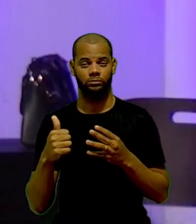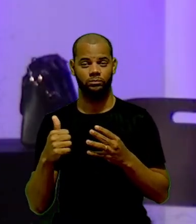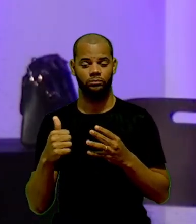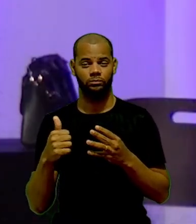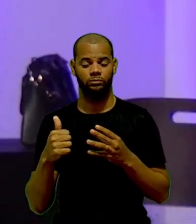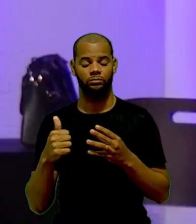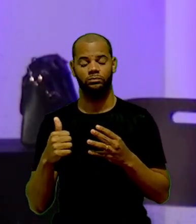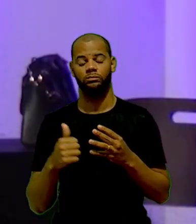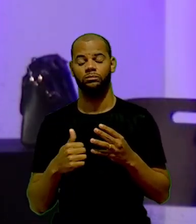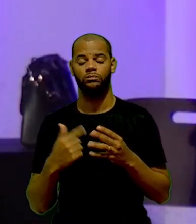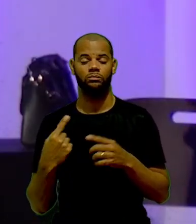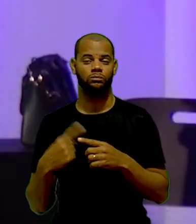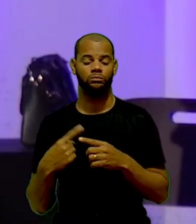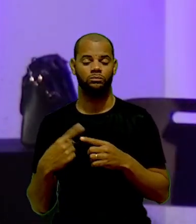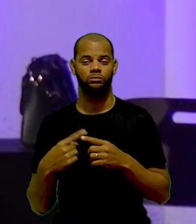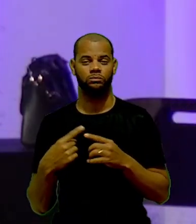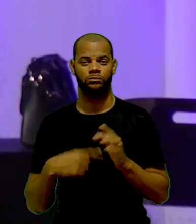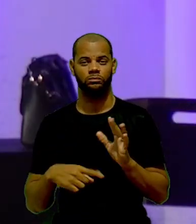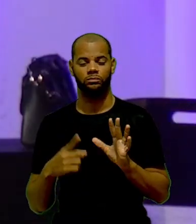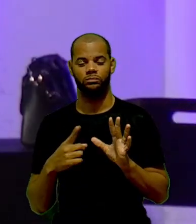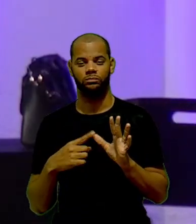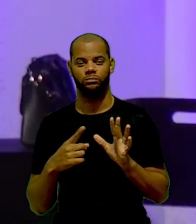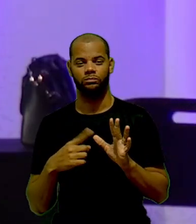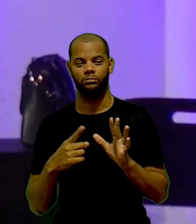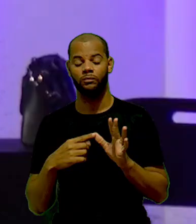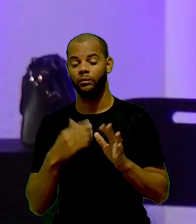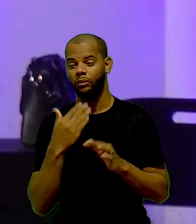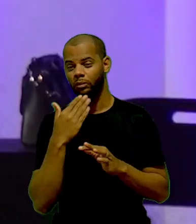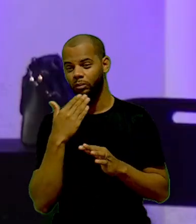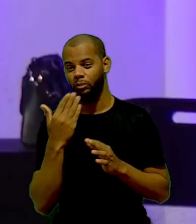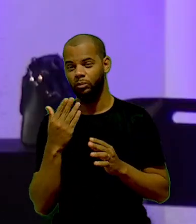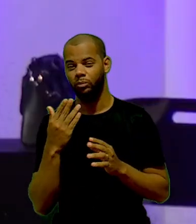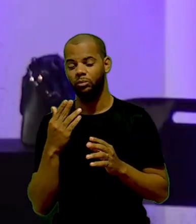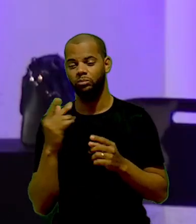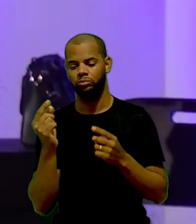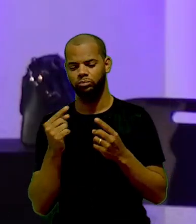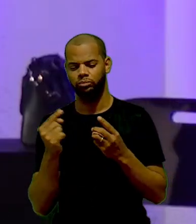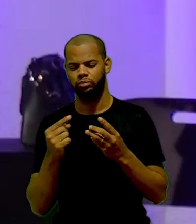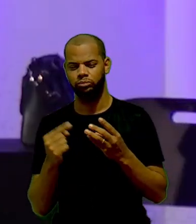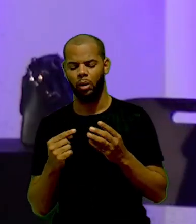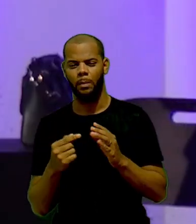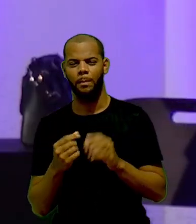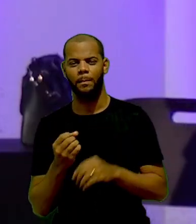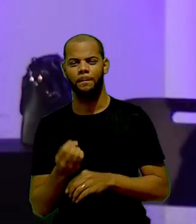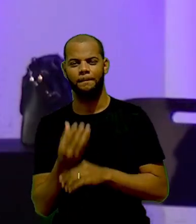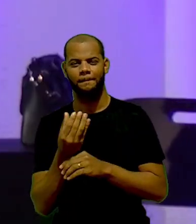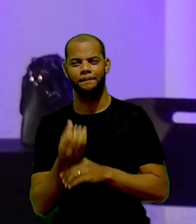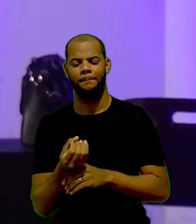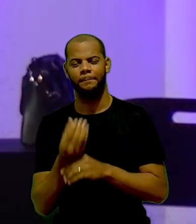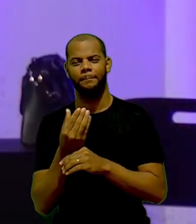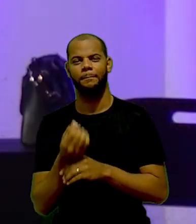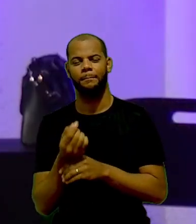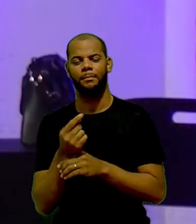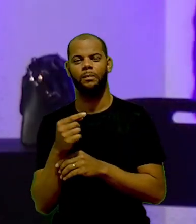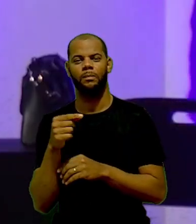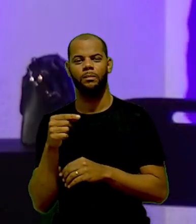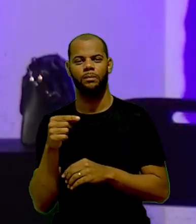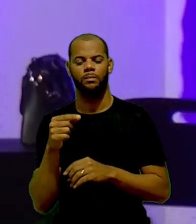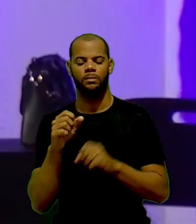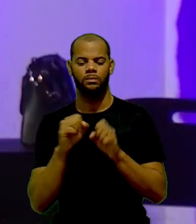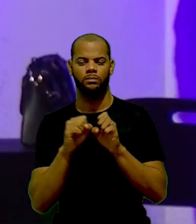de armazenamento em baterias, quais são as principais ações para promover a geração fotovoltaica com